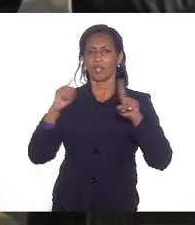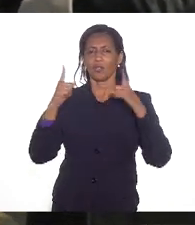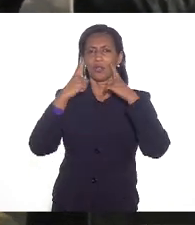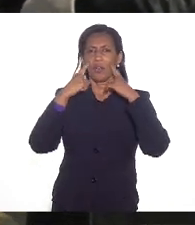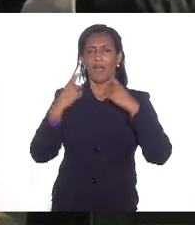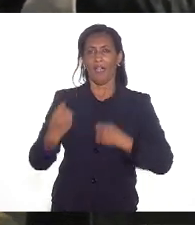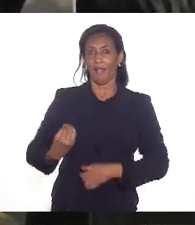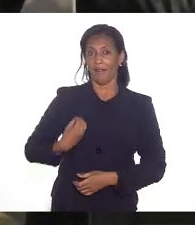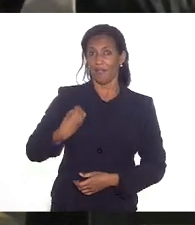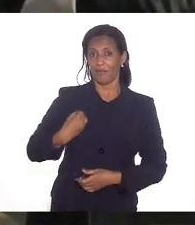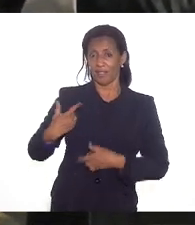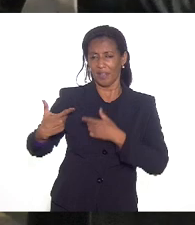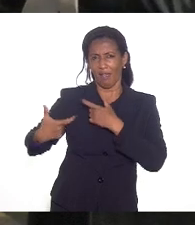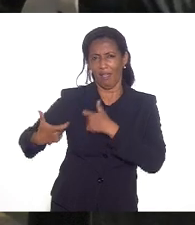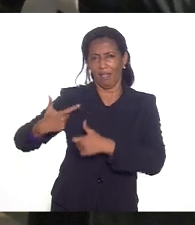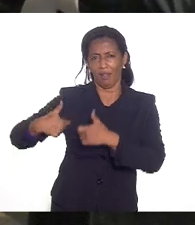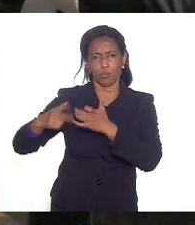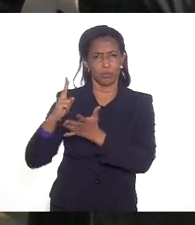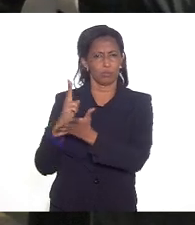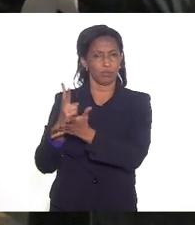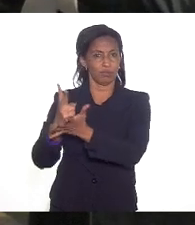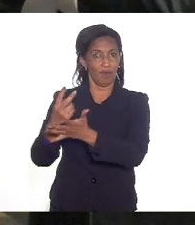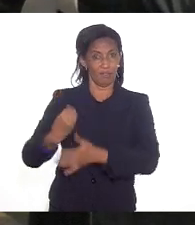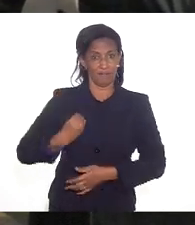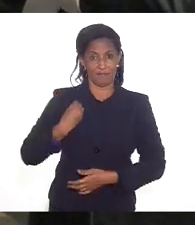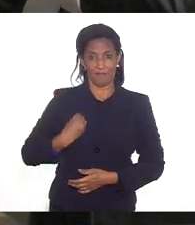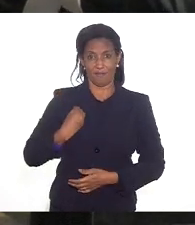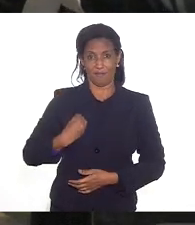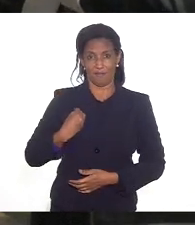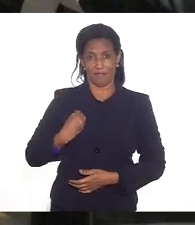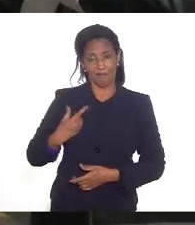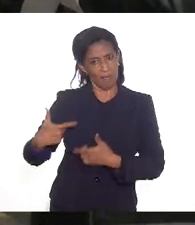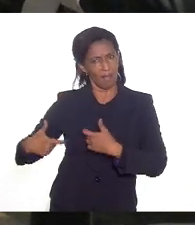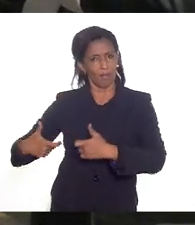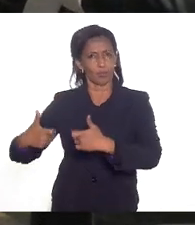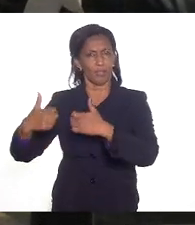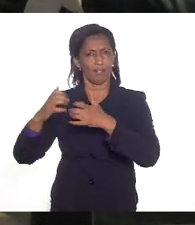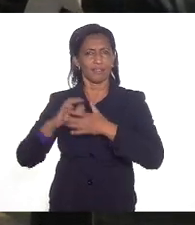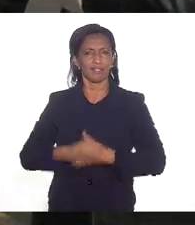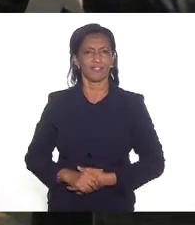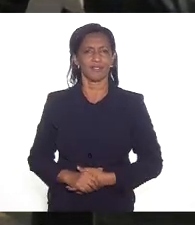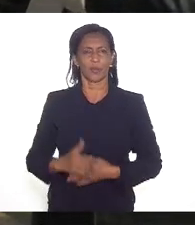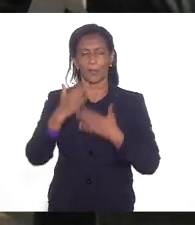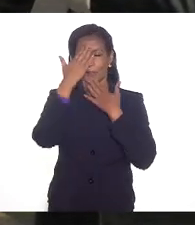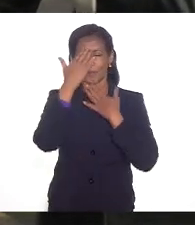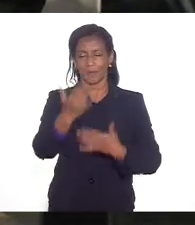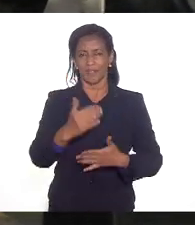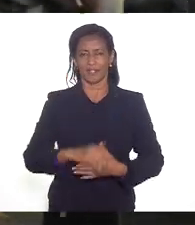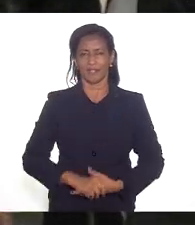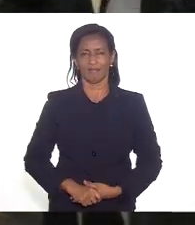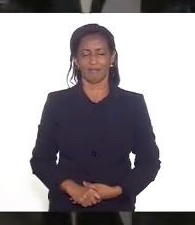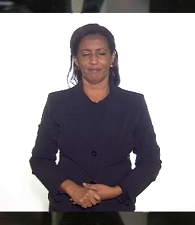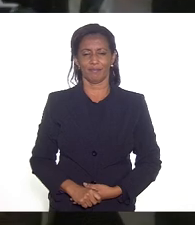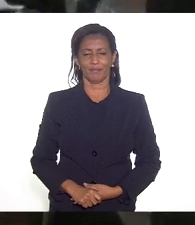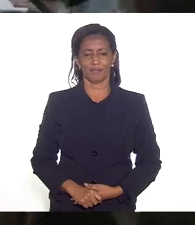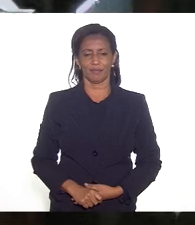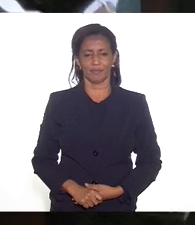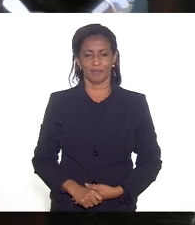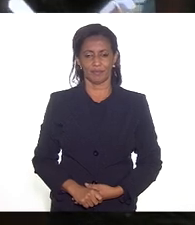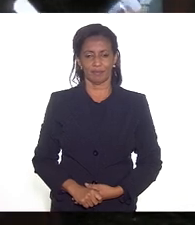é luta renhida viver ela tá obrigado obrigada